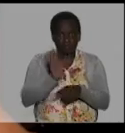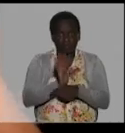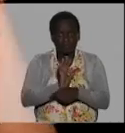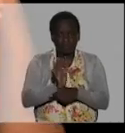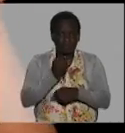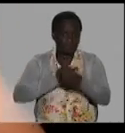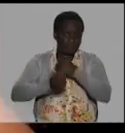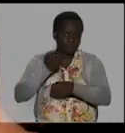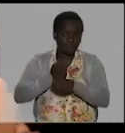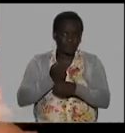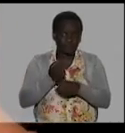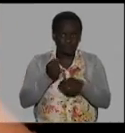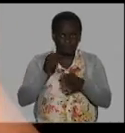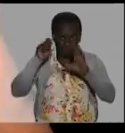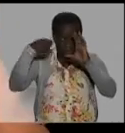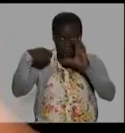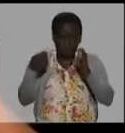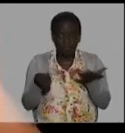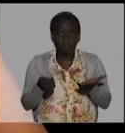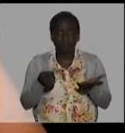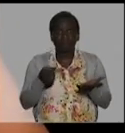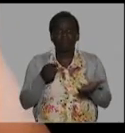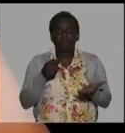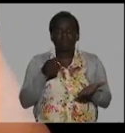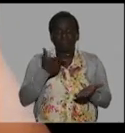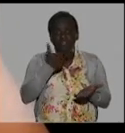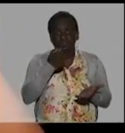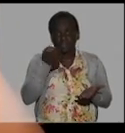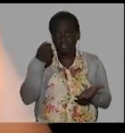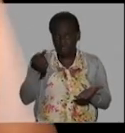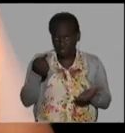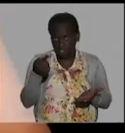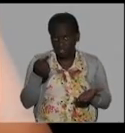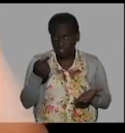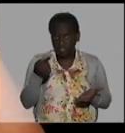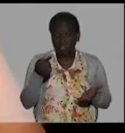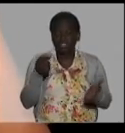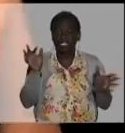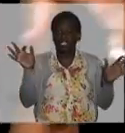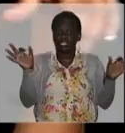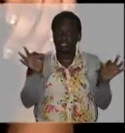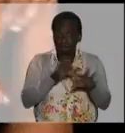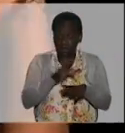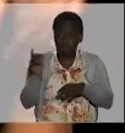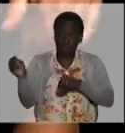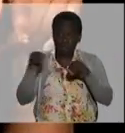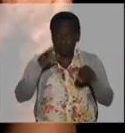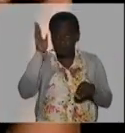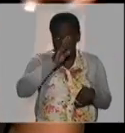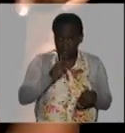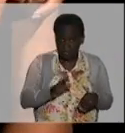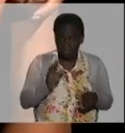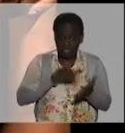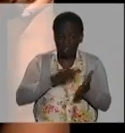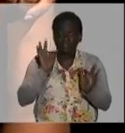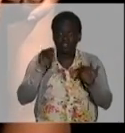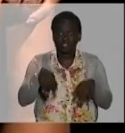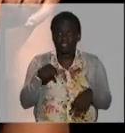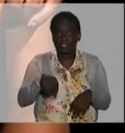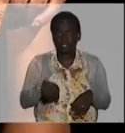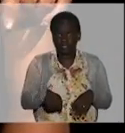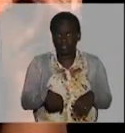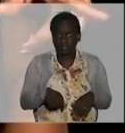filme é de 2000, eu rodei o filme, na verdade, 2007. E aí eu terminei, eu vim para o Brasil, finalizei ele